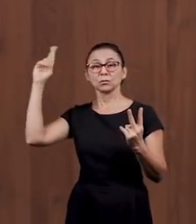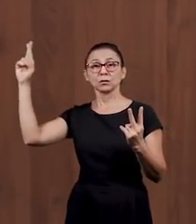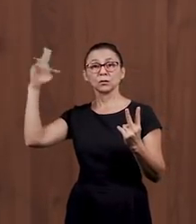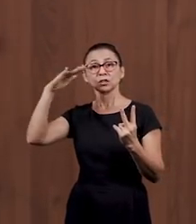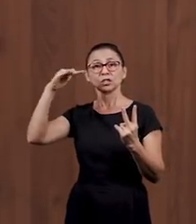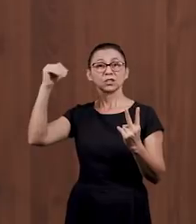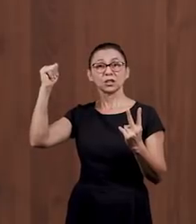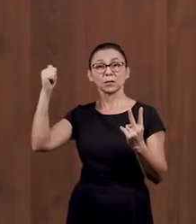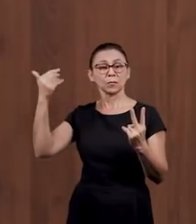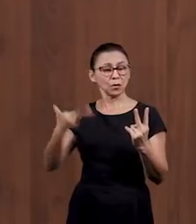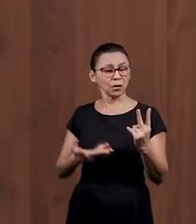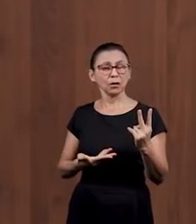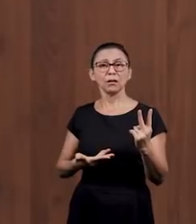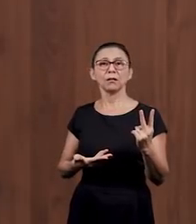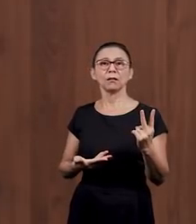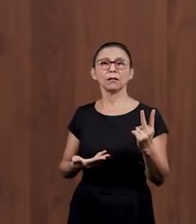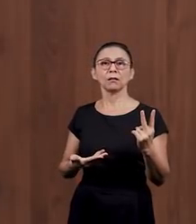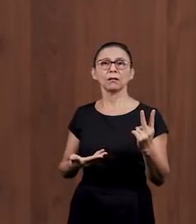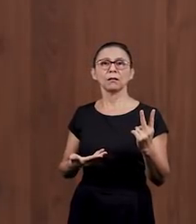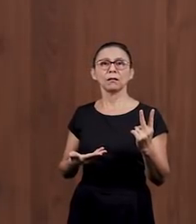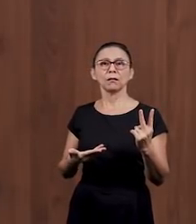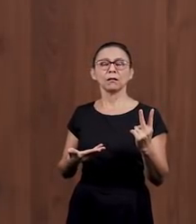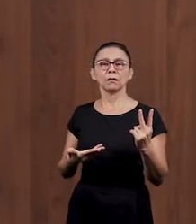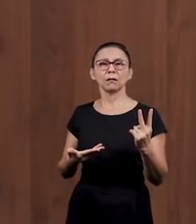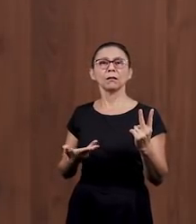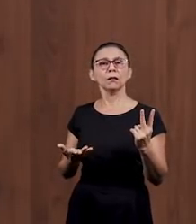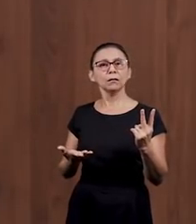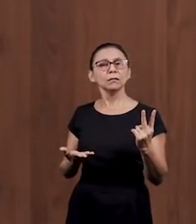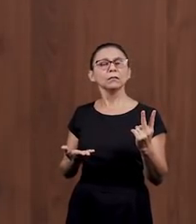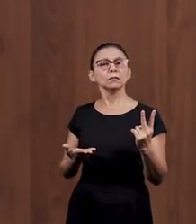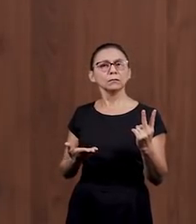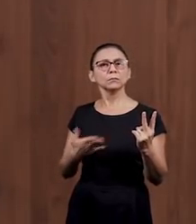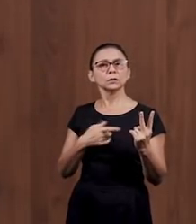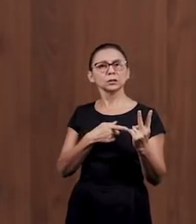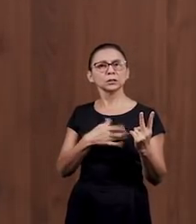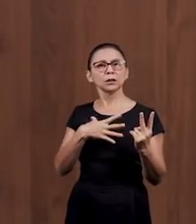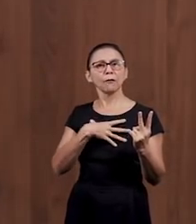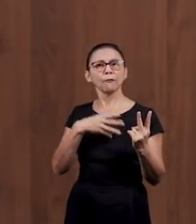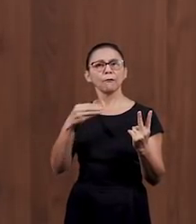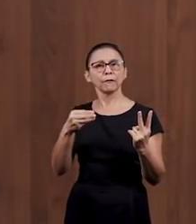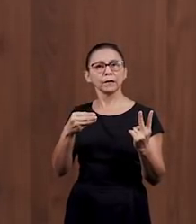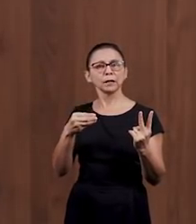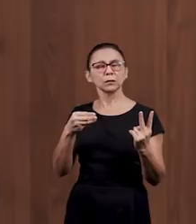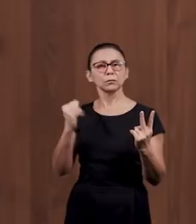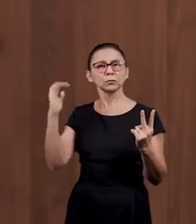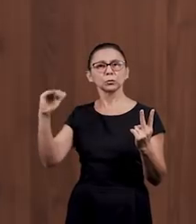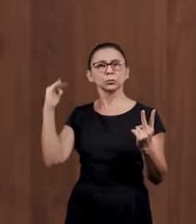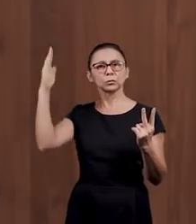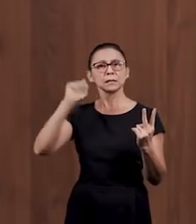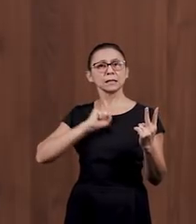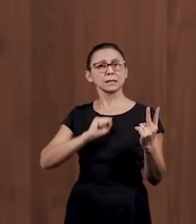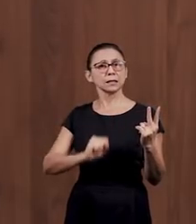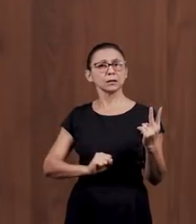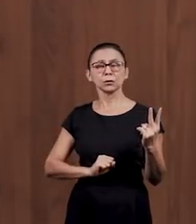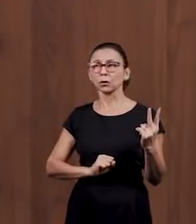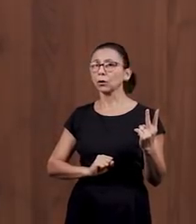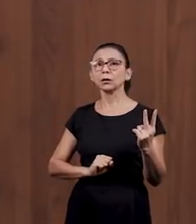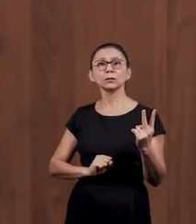com essa vida de serem filhos do sumo sacerdote de Israel, de